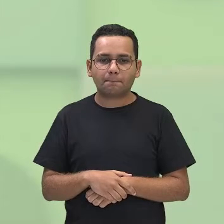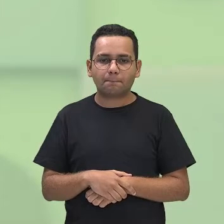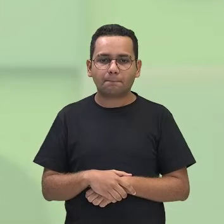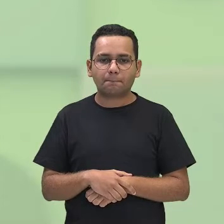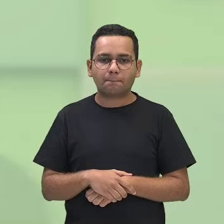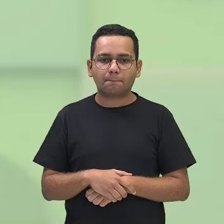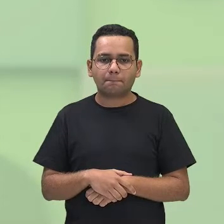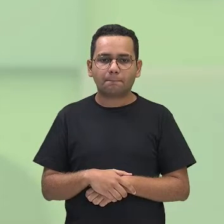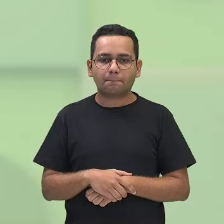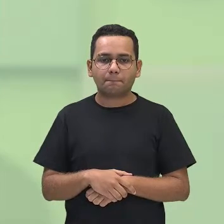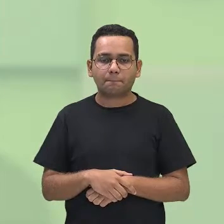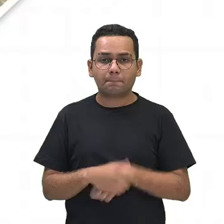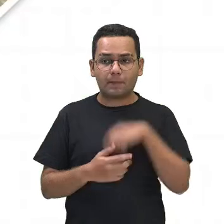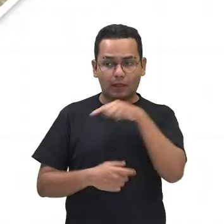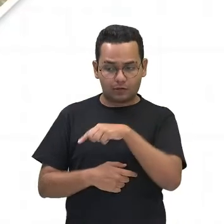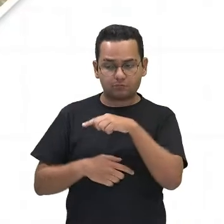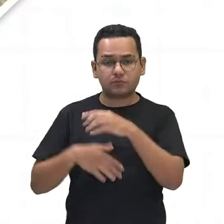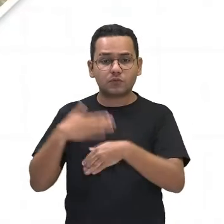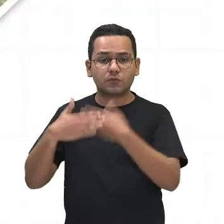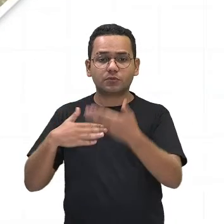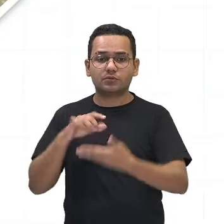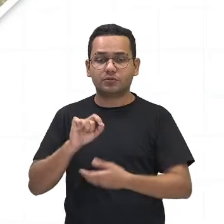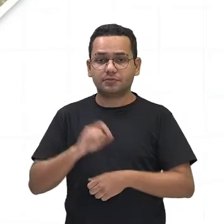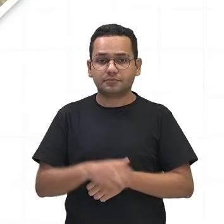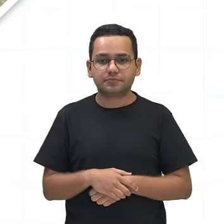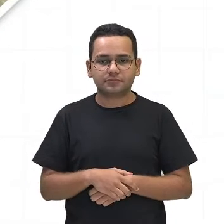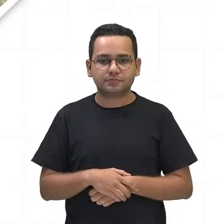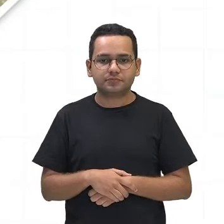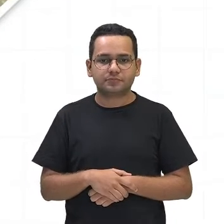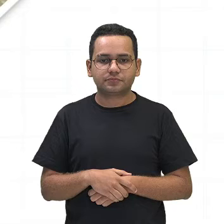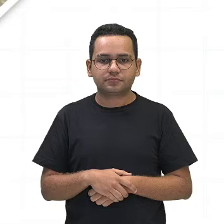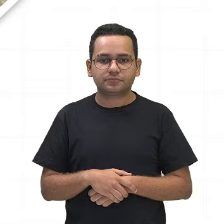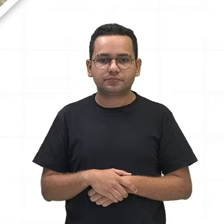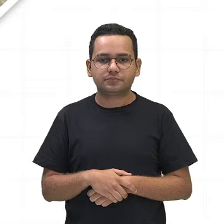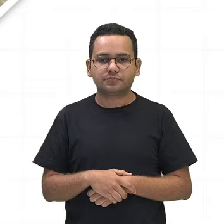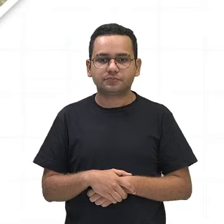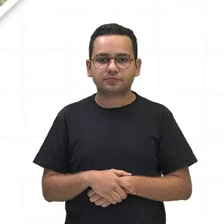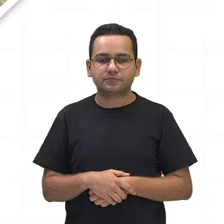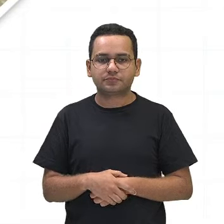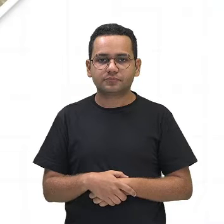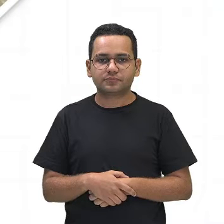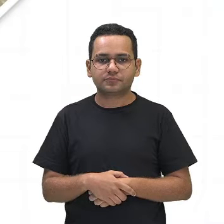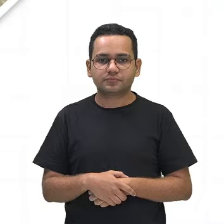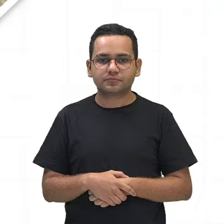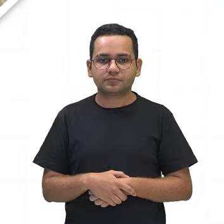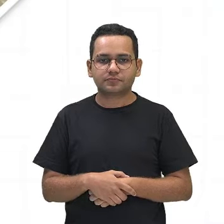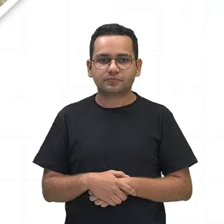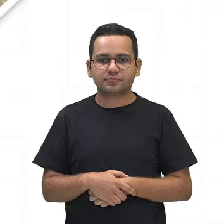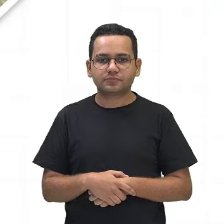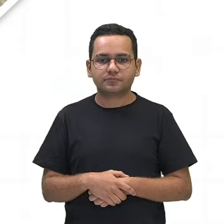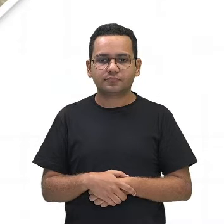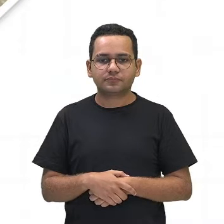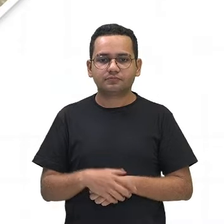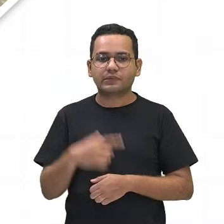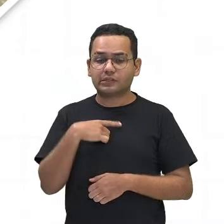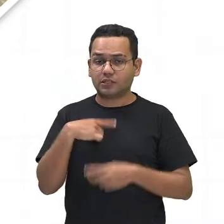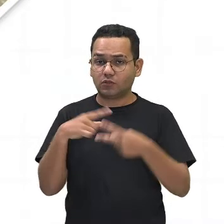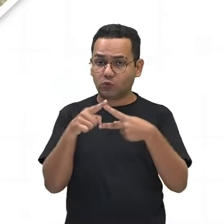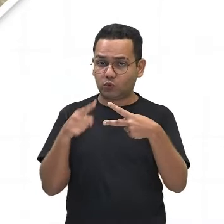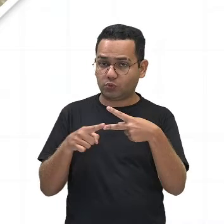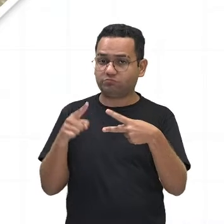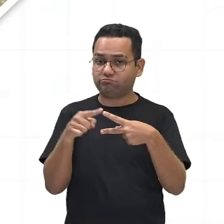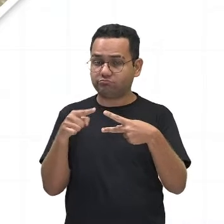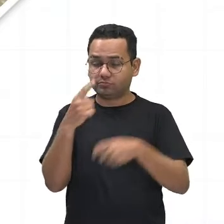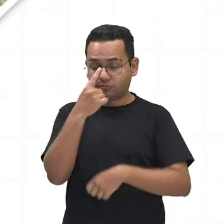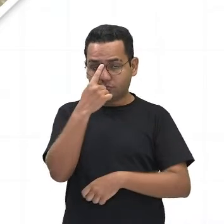das angiospermas, elas já vão possuir, como eu citei para vocês, flores e frutos, né?